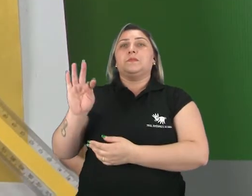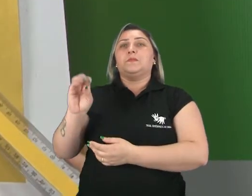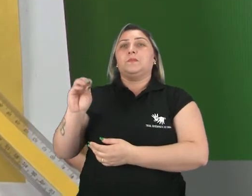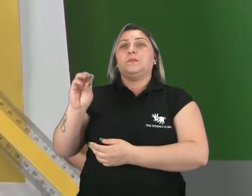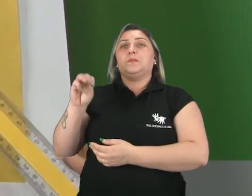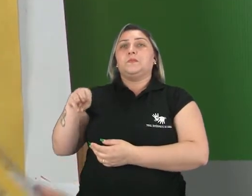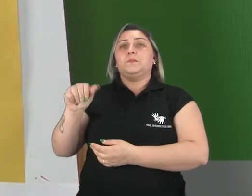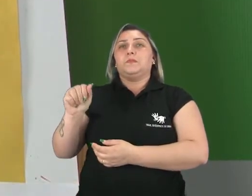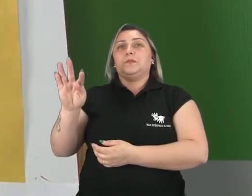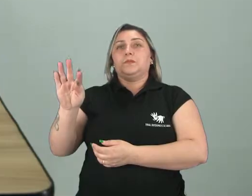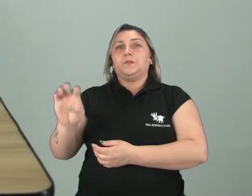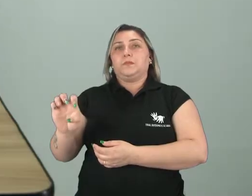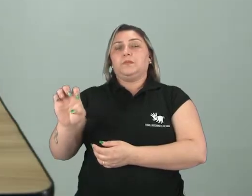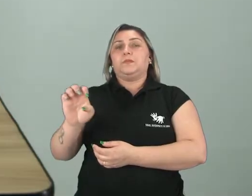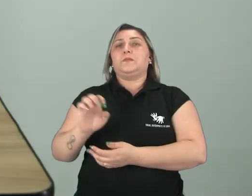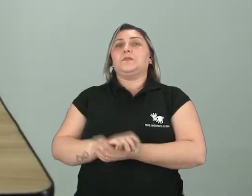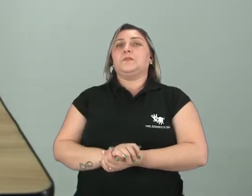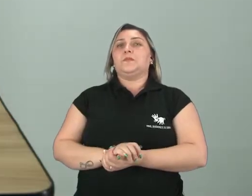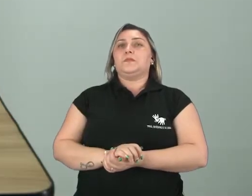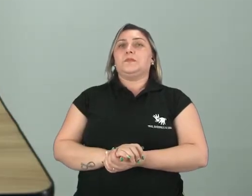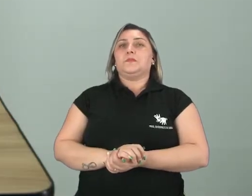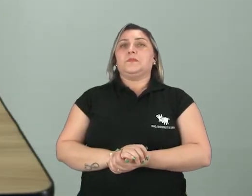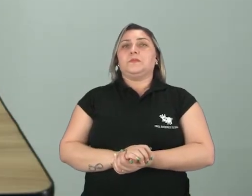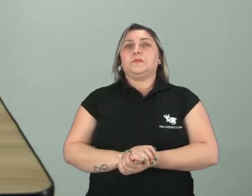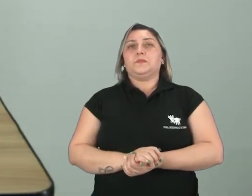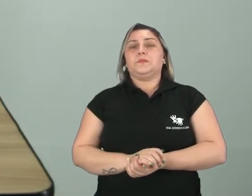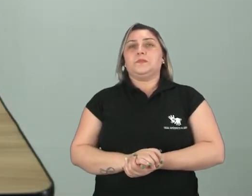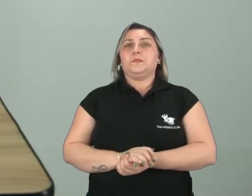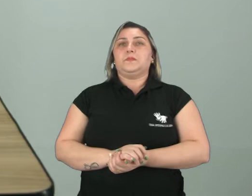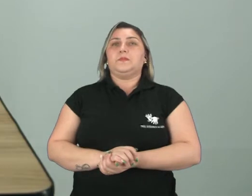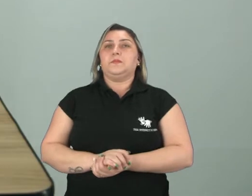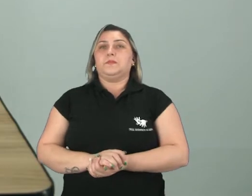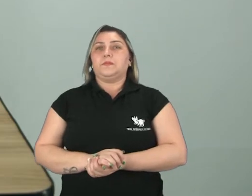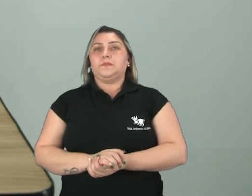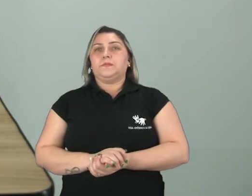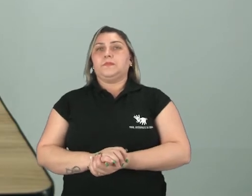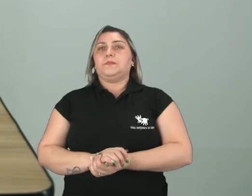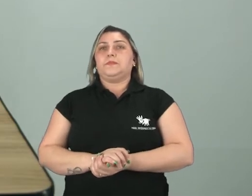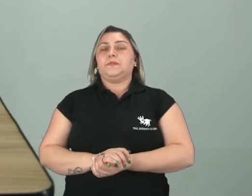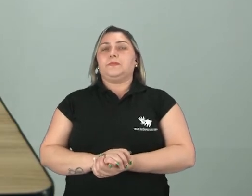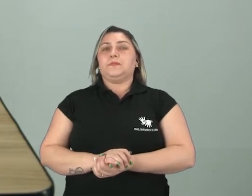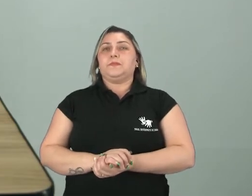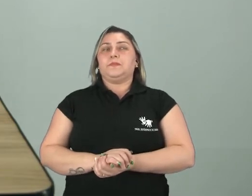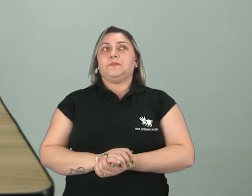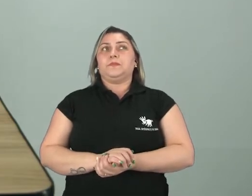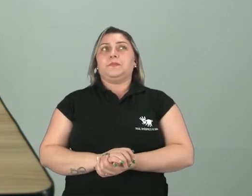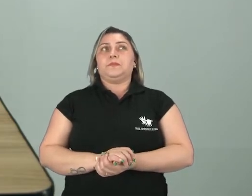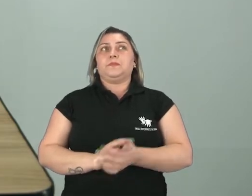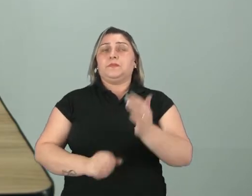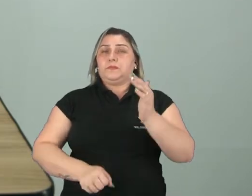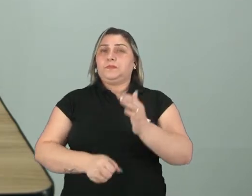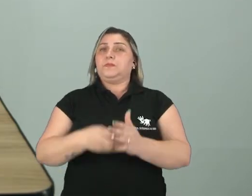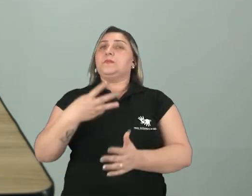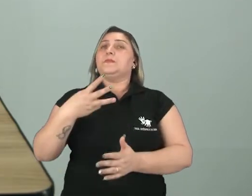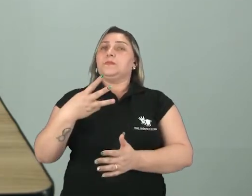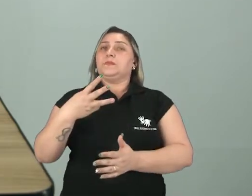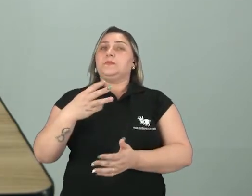o tomate quantos sons tem essa palavra tomate